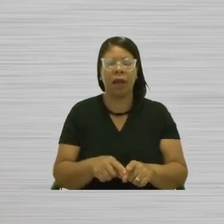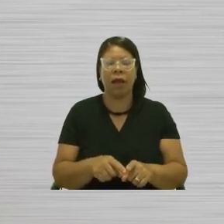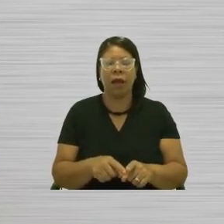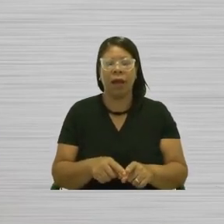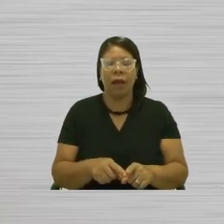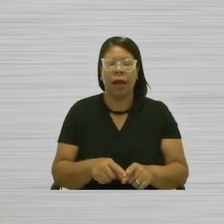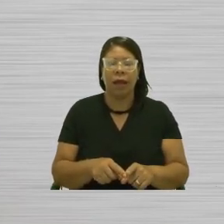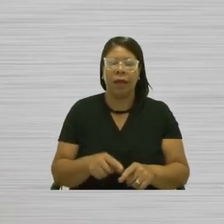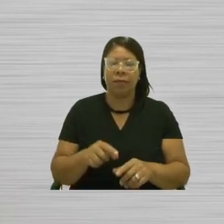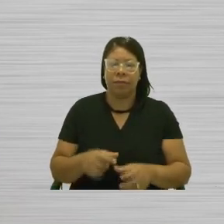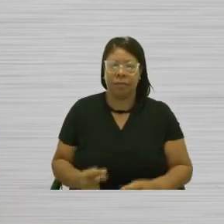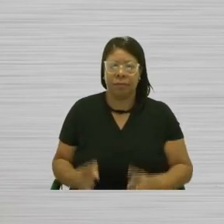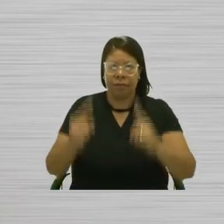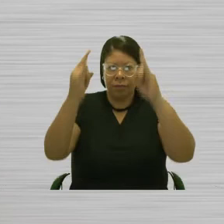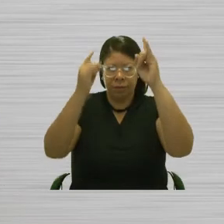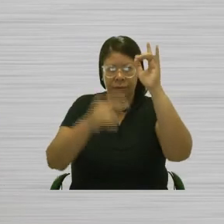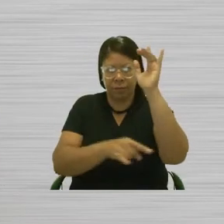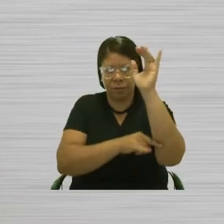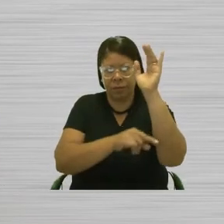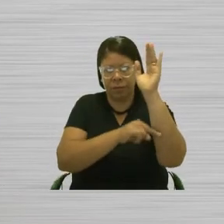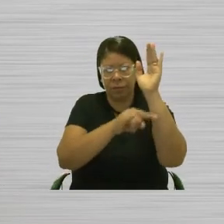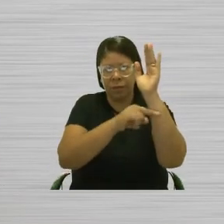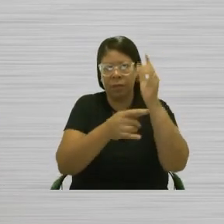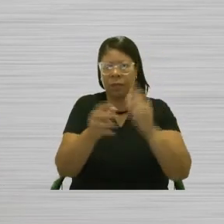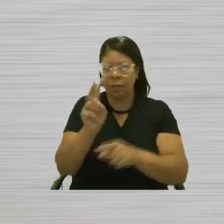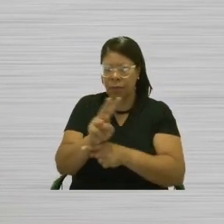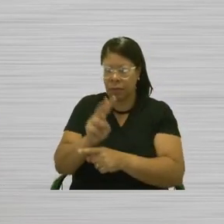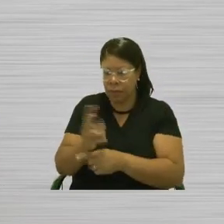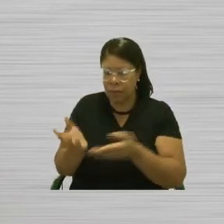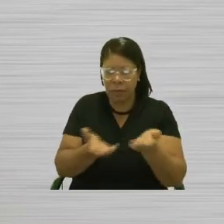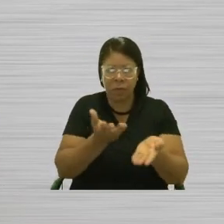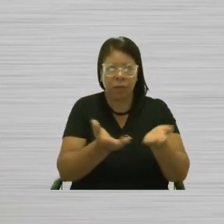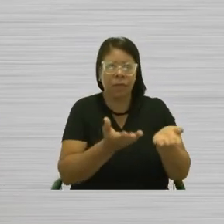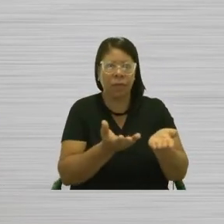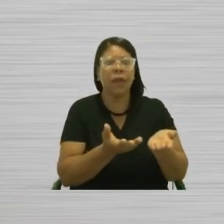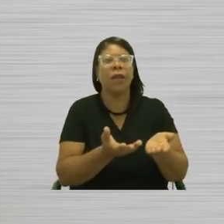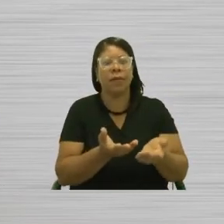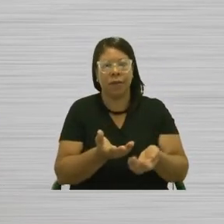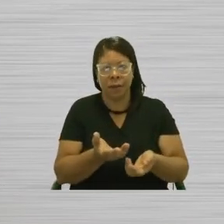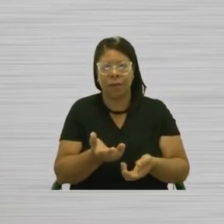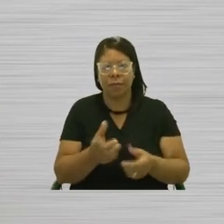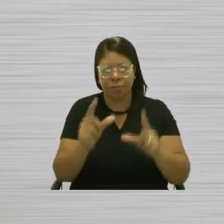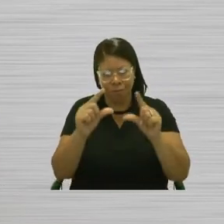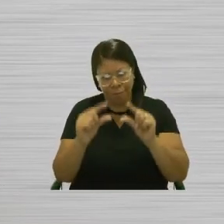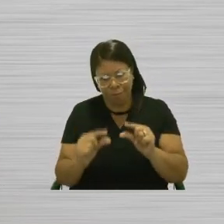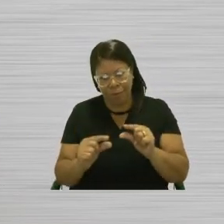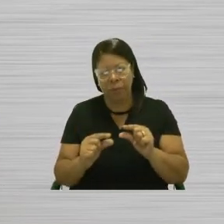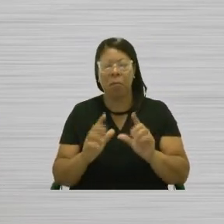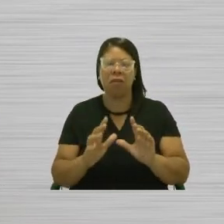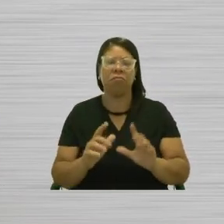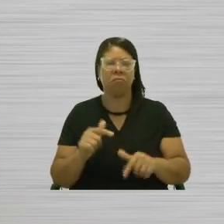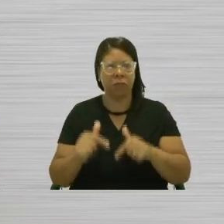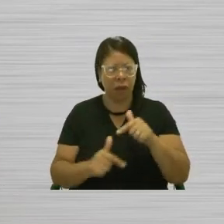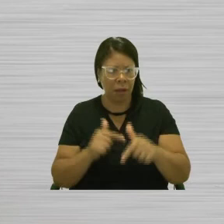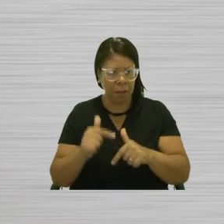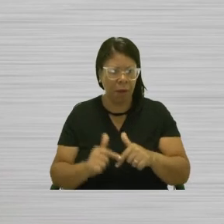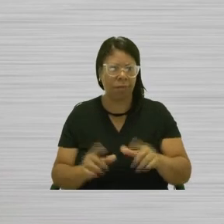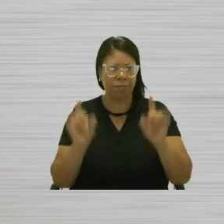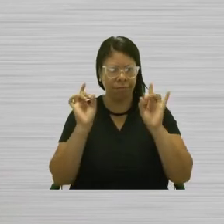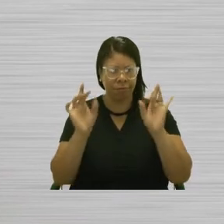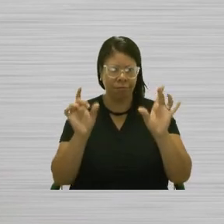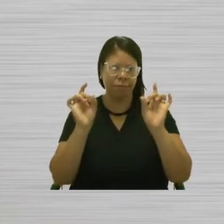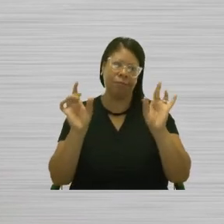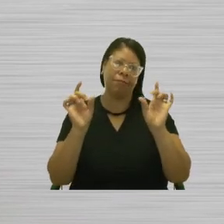reduzida, né? Mas, mesmo assim, os meninos eles fazem um trabalho de excelência. É uma equipe que